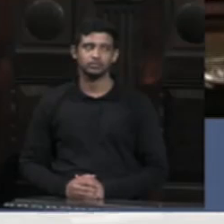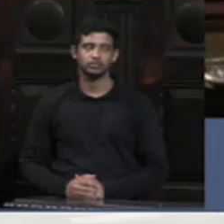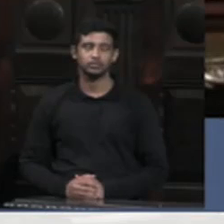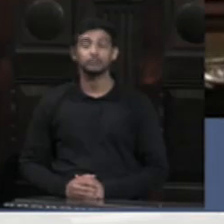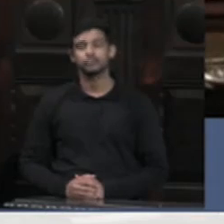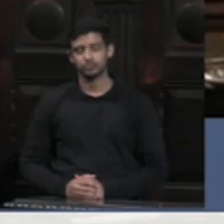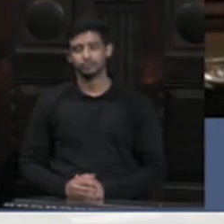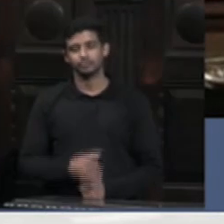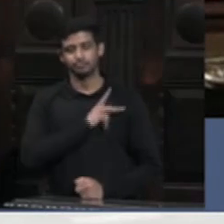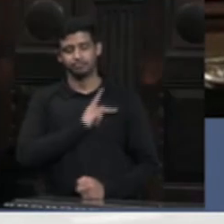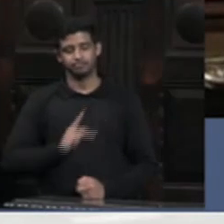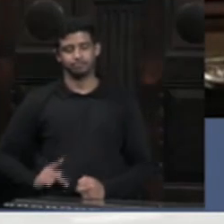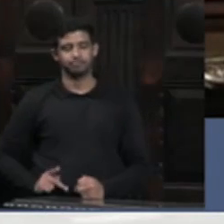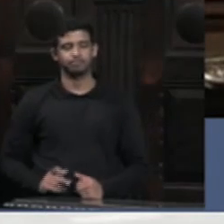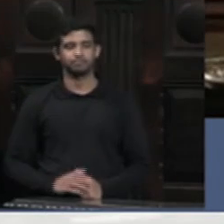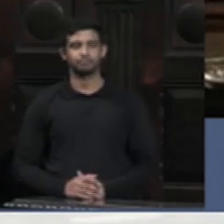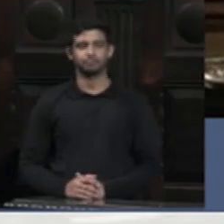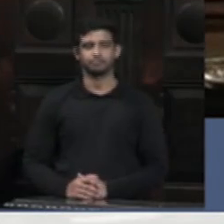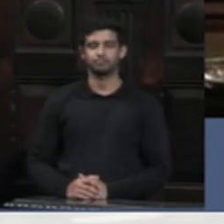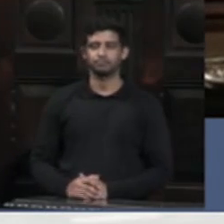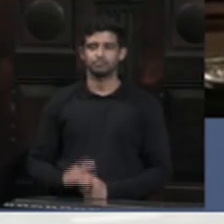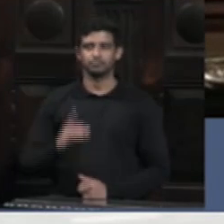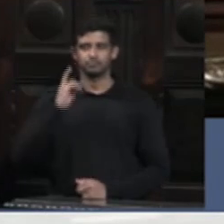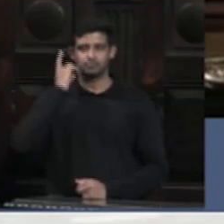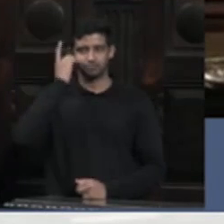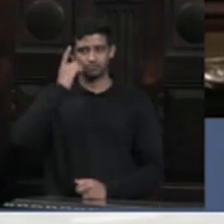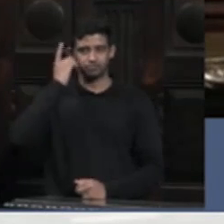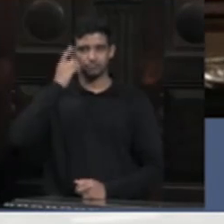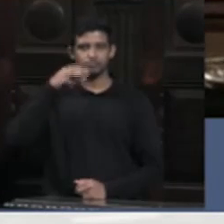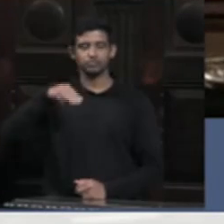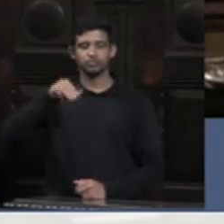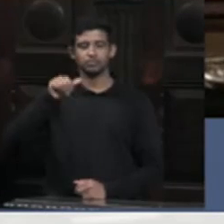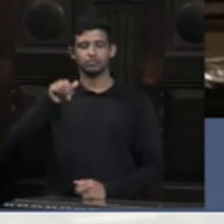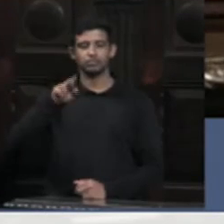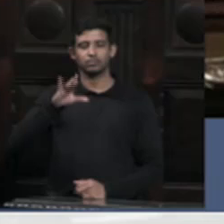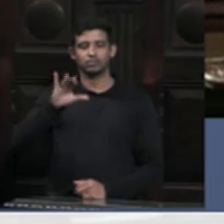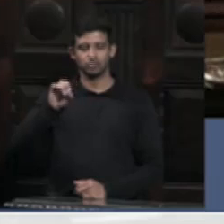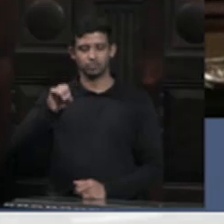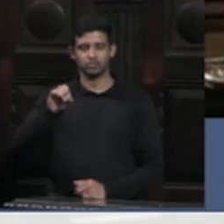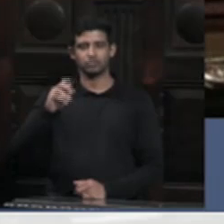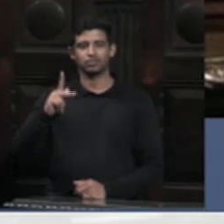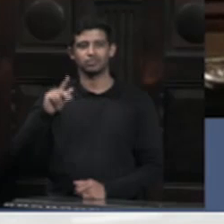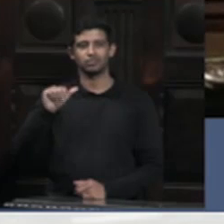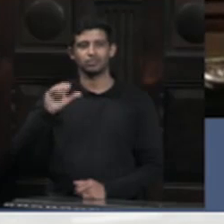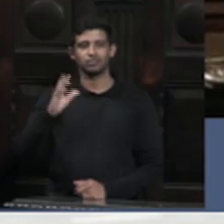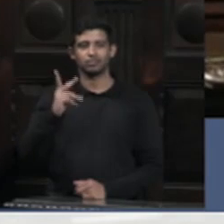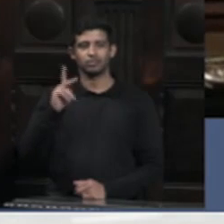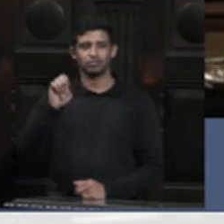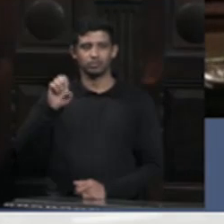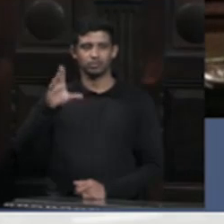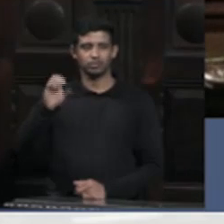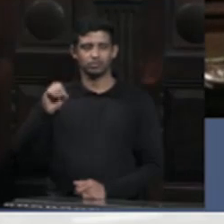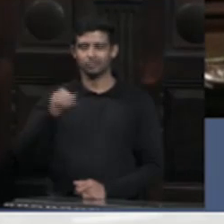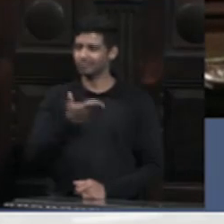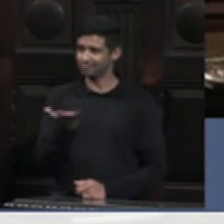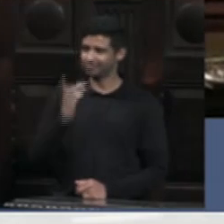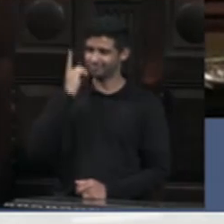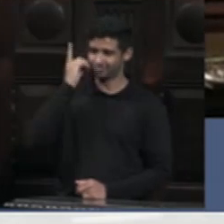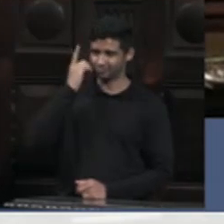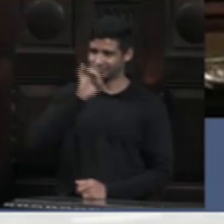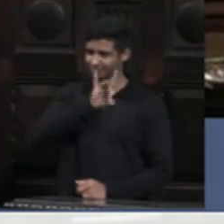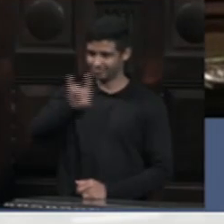Senhor presidente, deputado Márcio Pacheco, senhoras deputadas, senhores deputados,